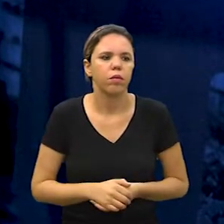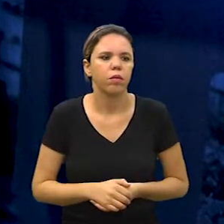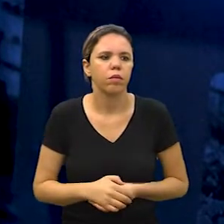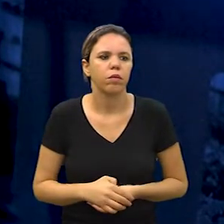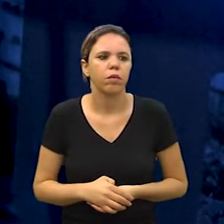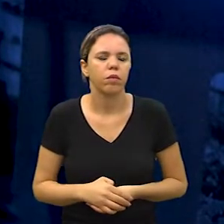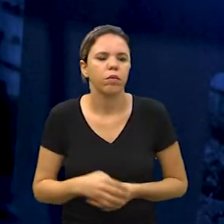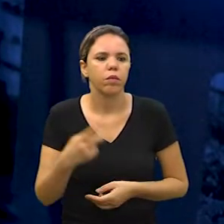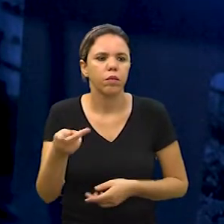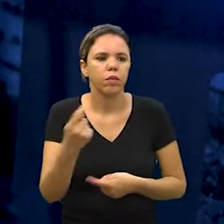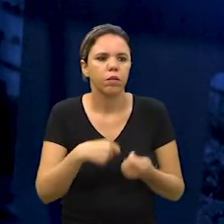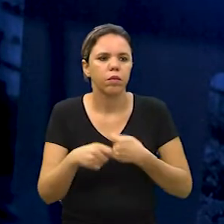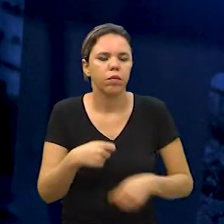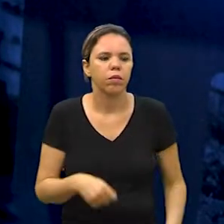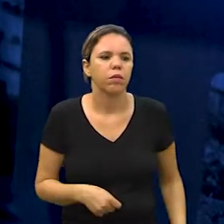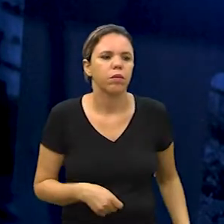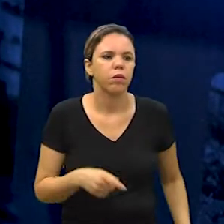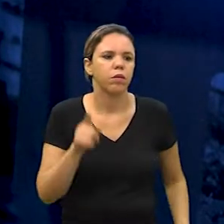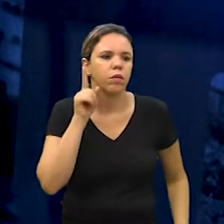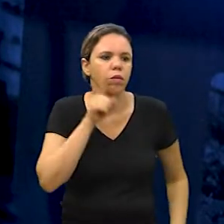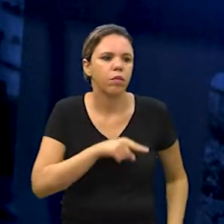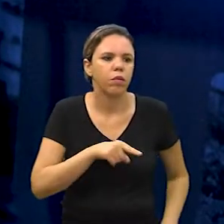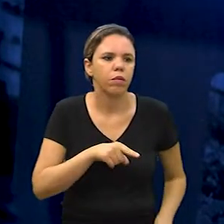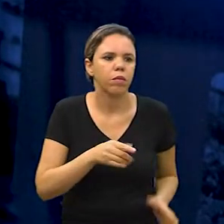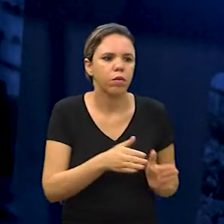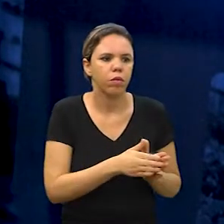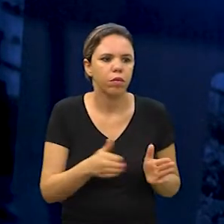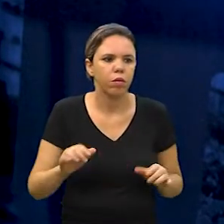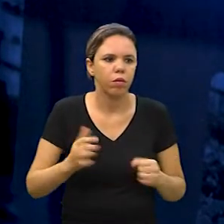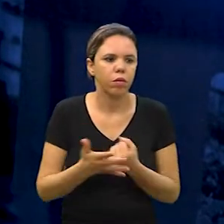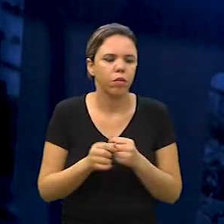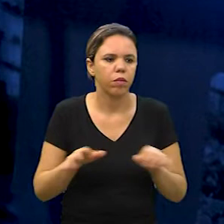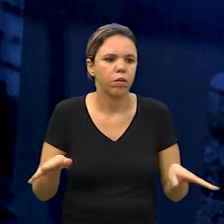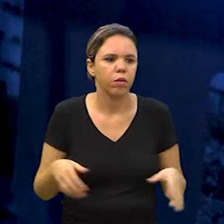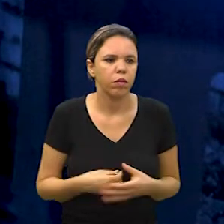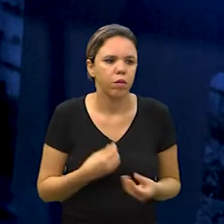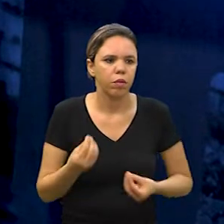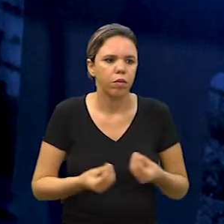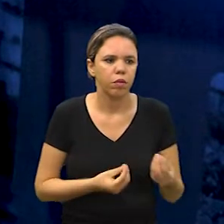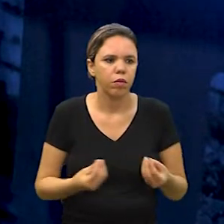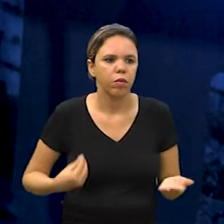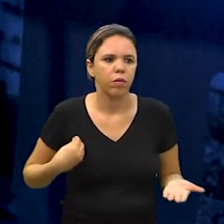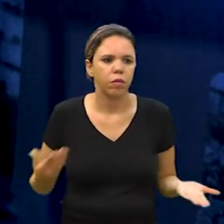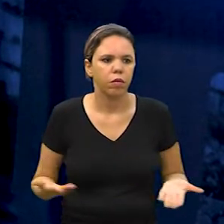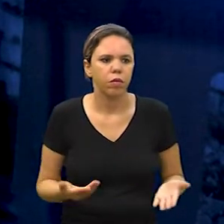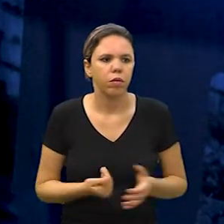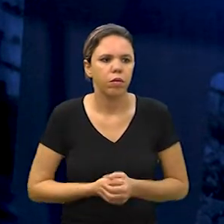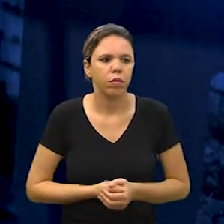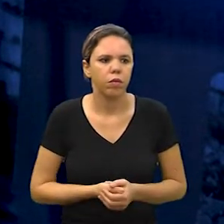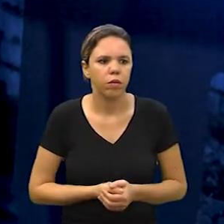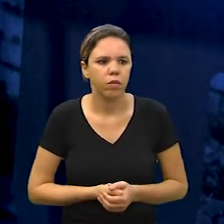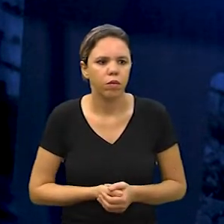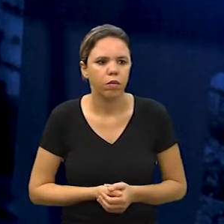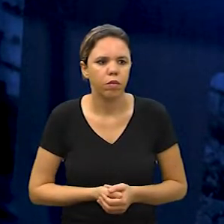como ficou o seu negócio aí nos Estados Unidos nesse período de pandemia e como está agora?